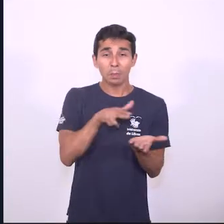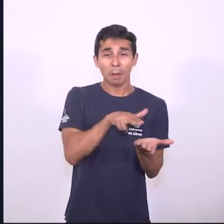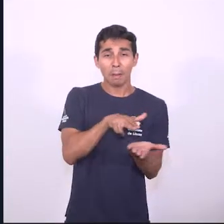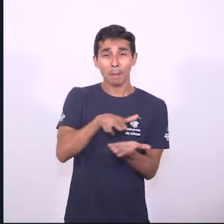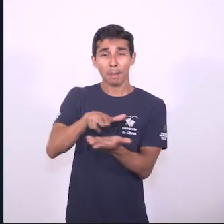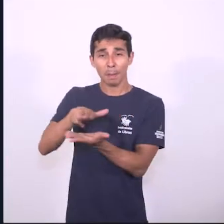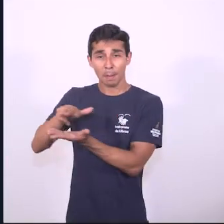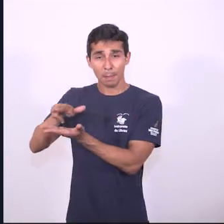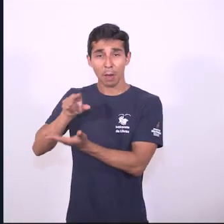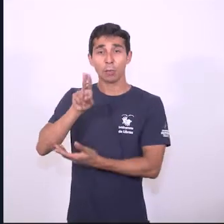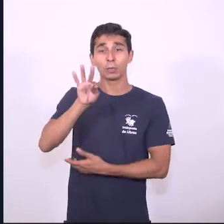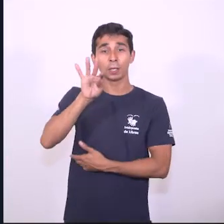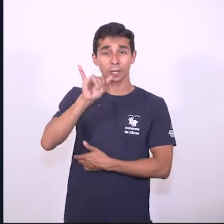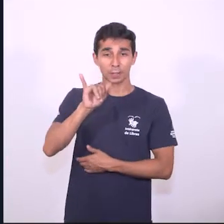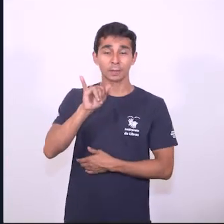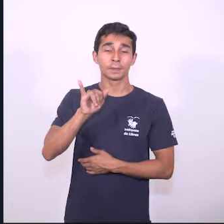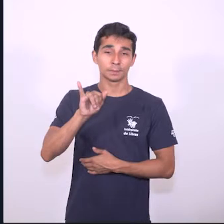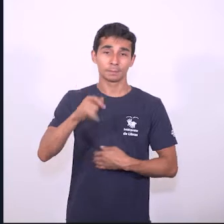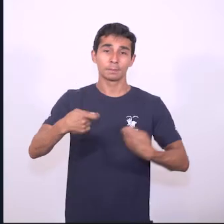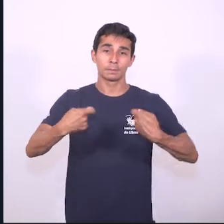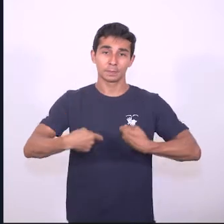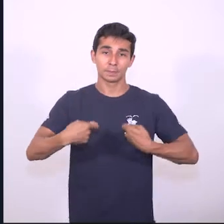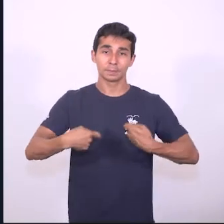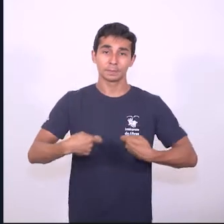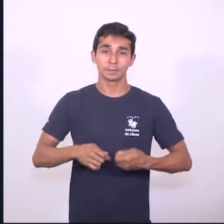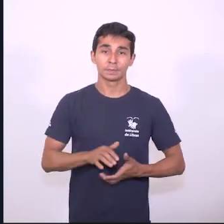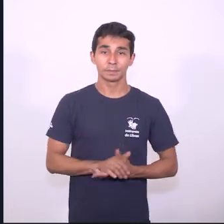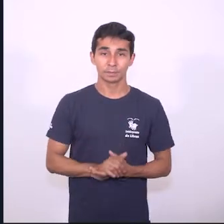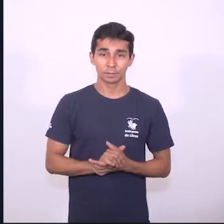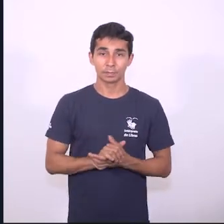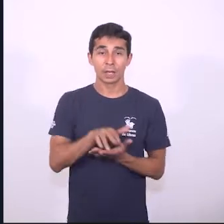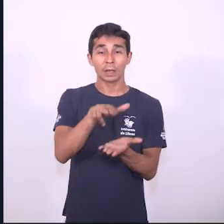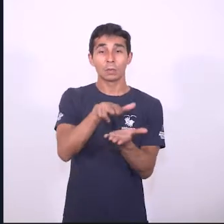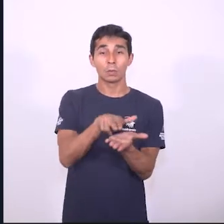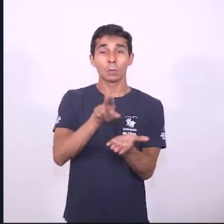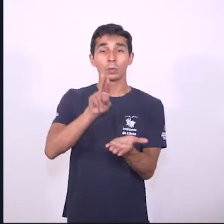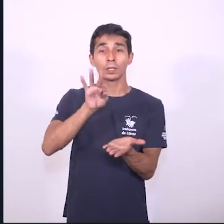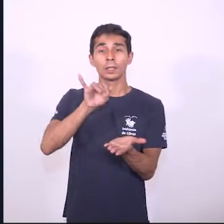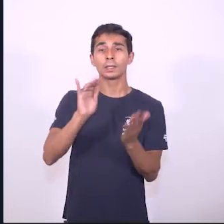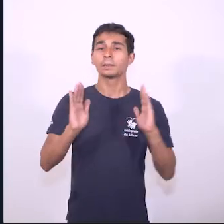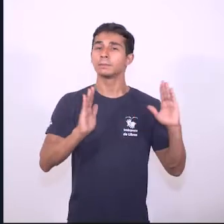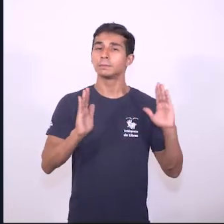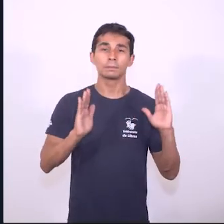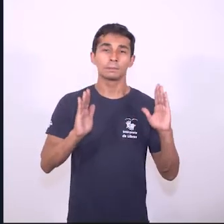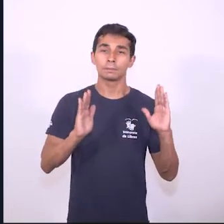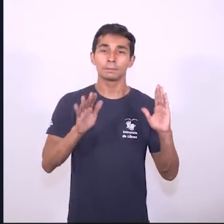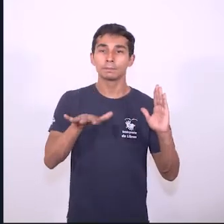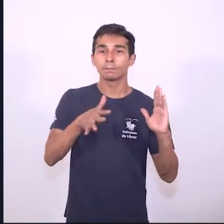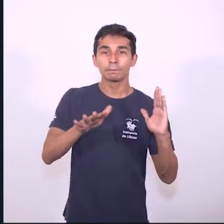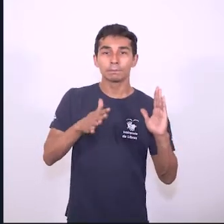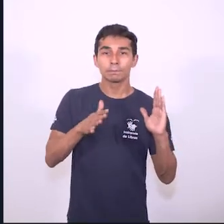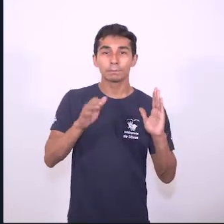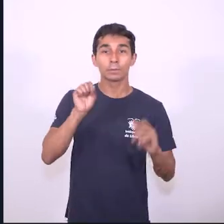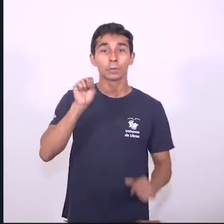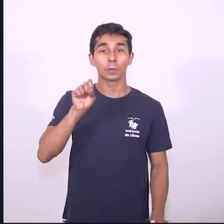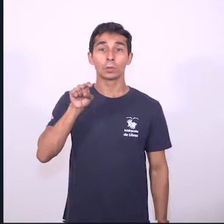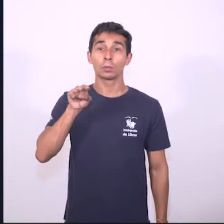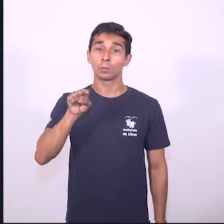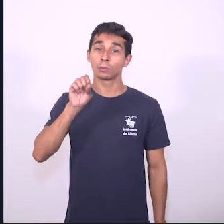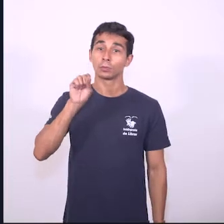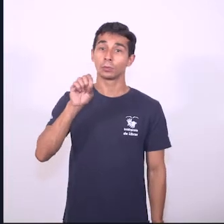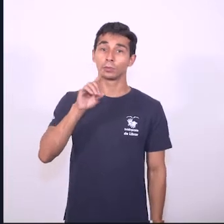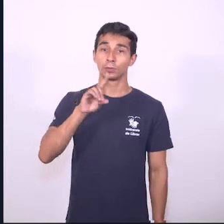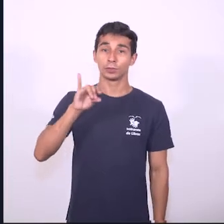evoluem para a necessidade da UTI. E o tempo médio de internação na UTI é de 8,8